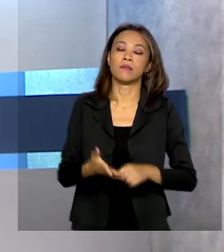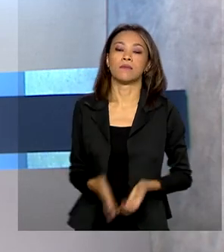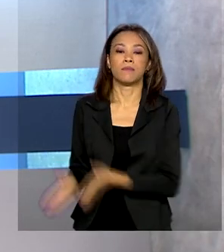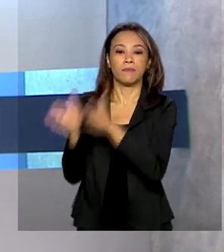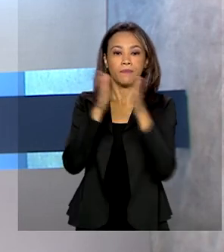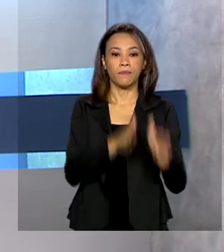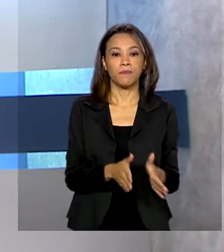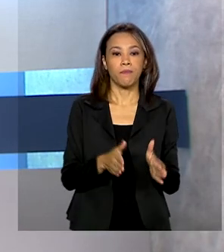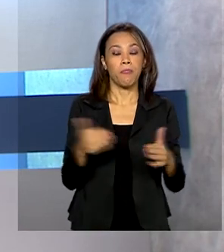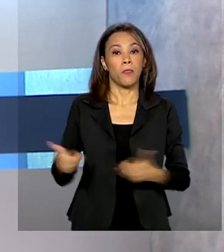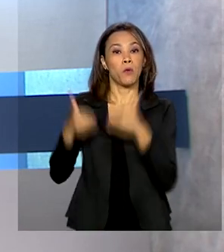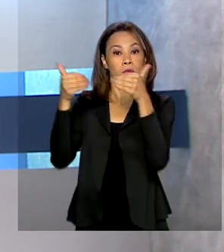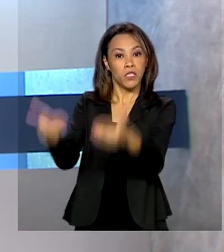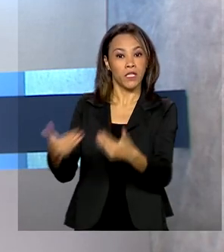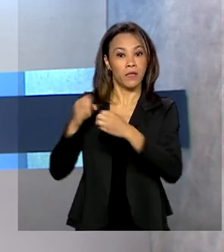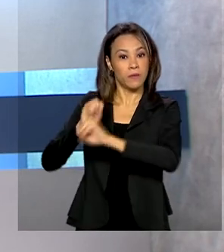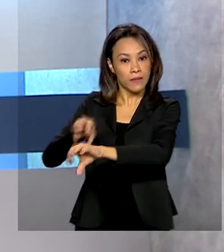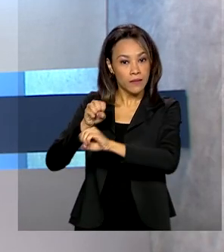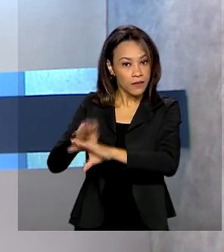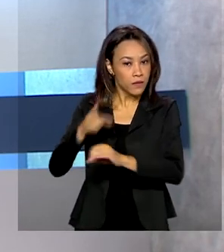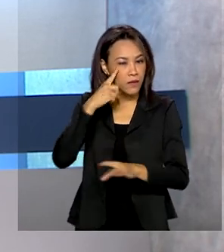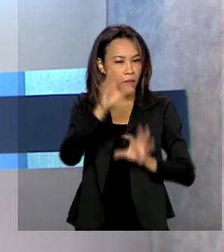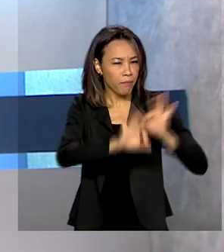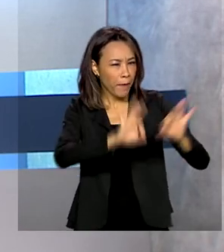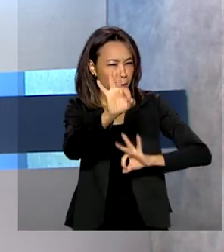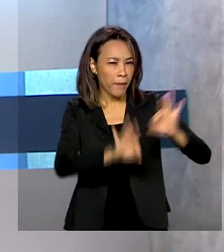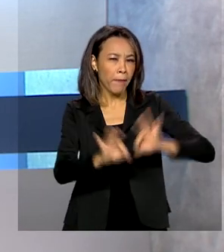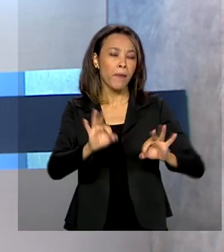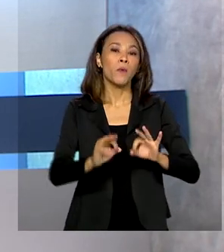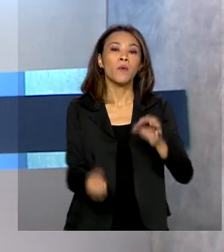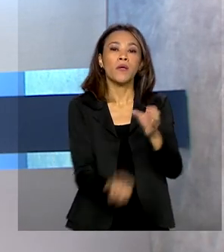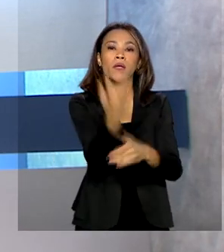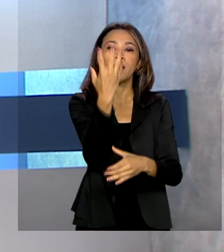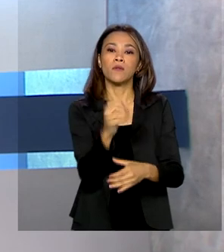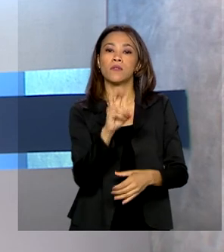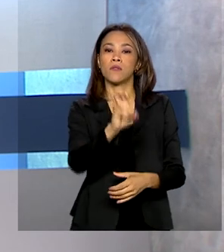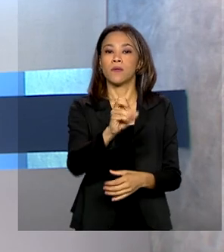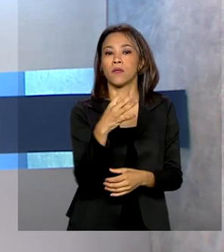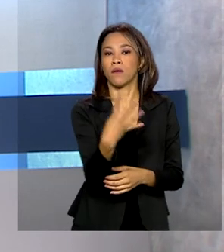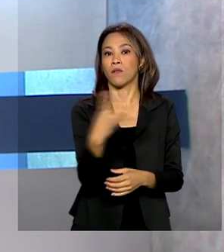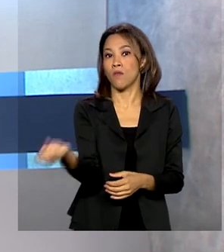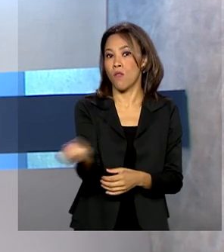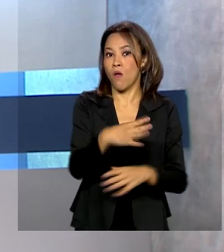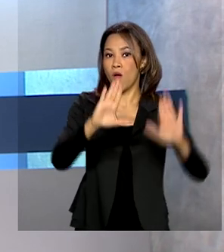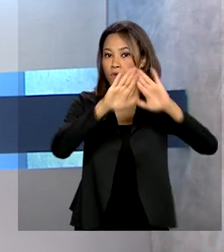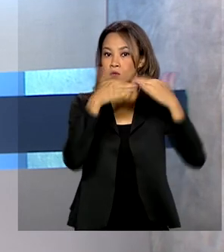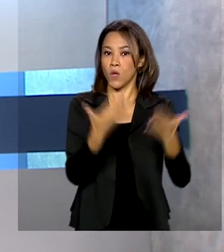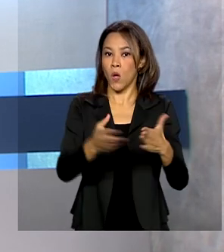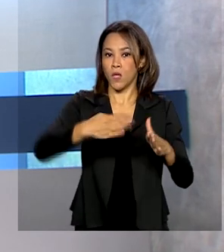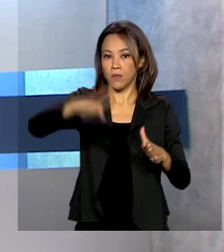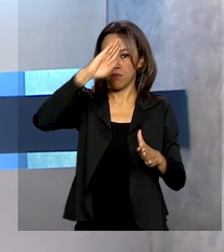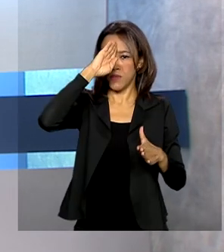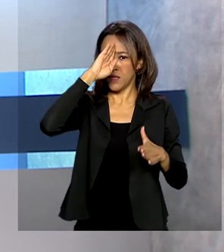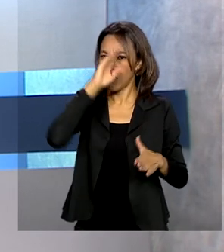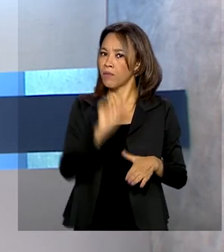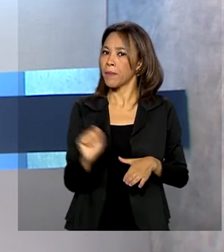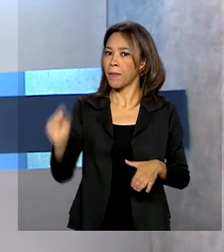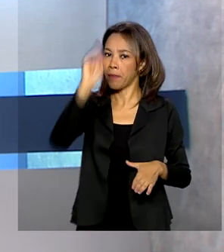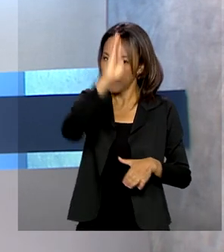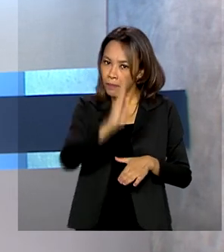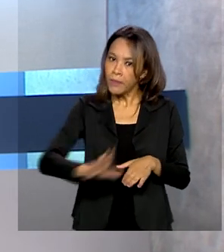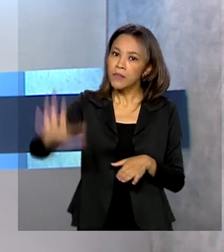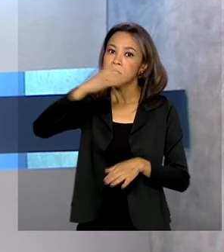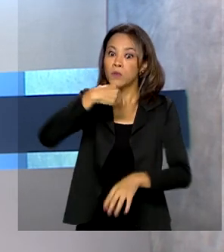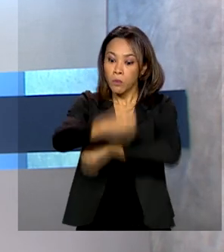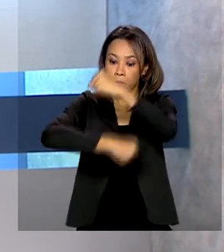o Ministério da Educação prevê a implantação de 54 novas escolas cívico-militares em todo o país no ano que